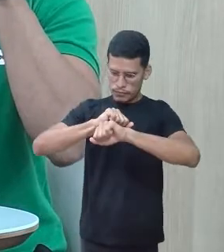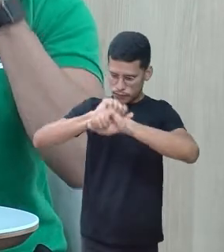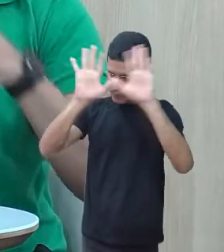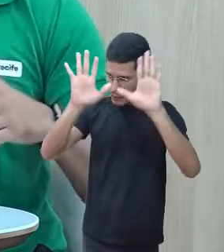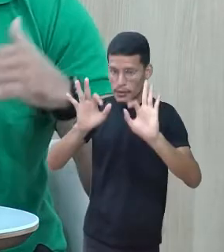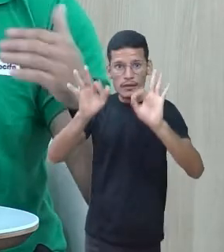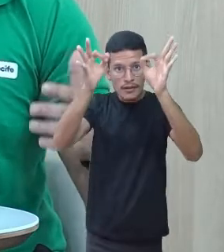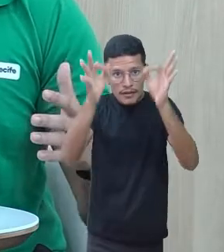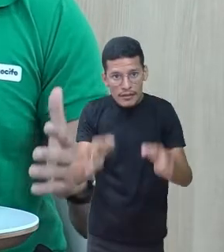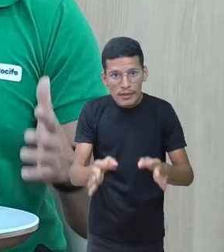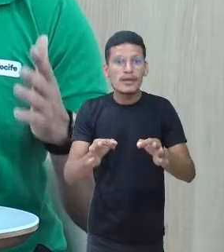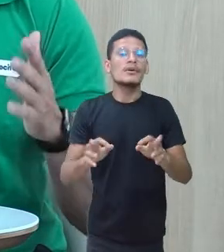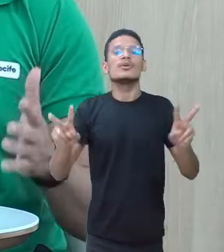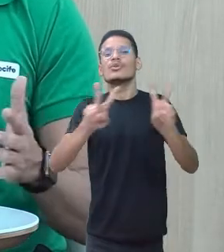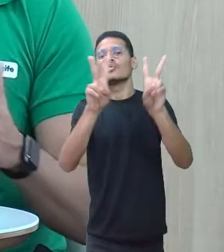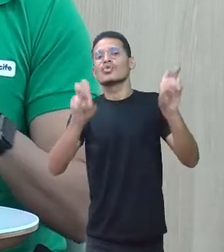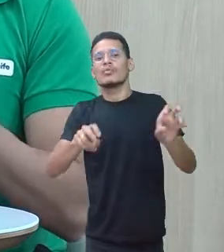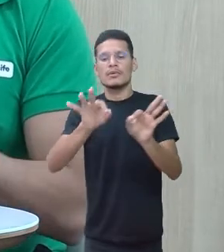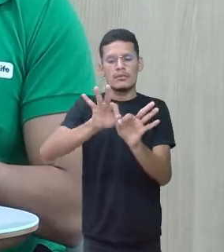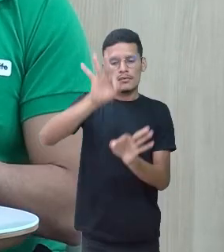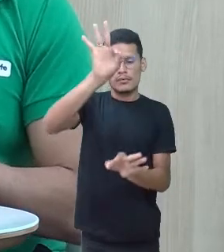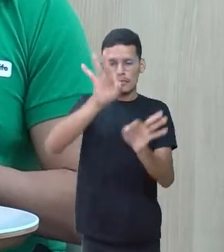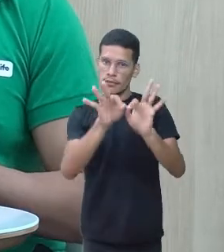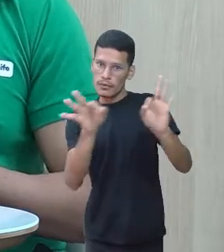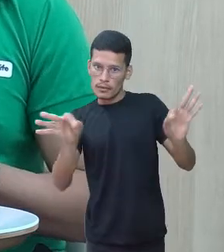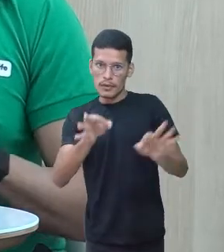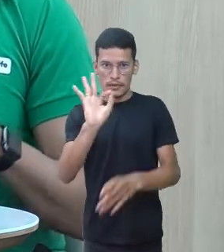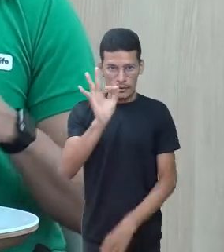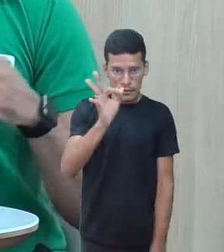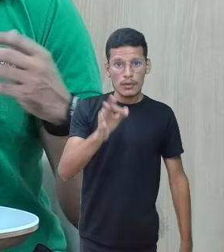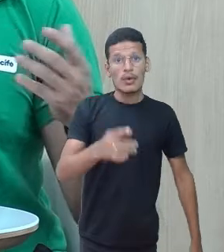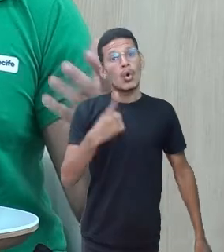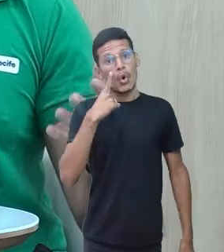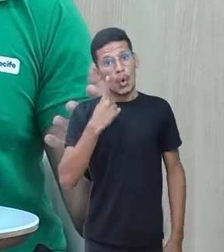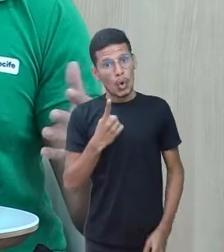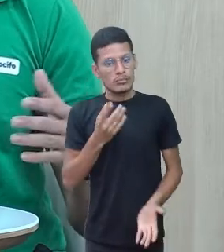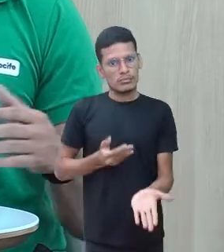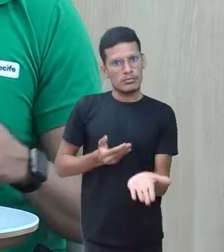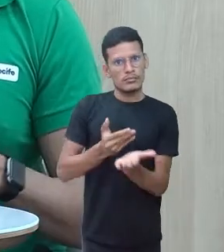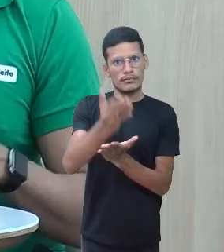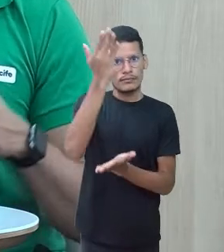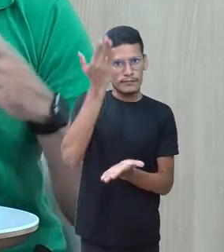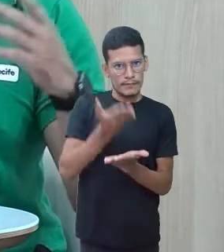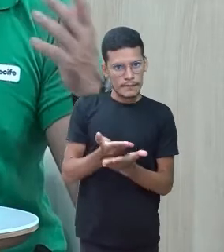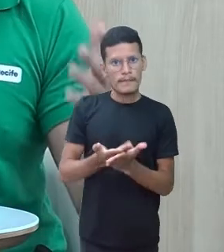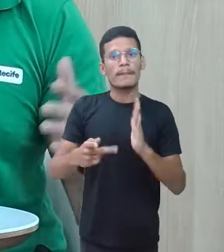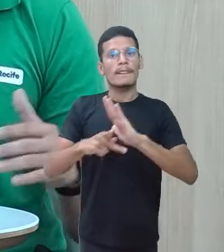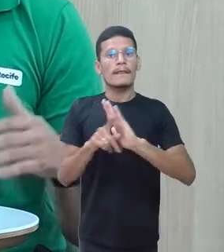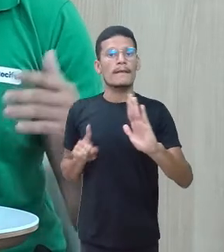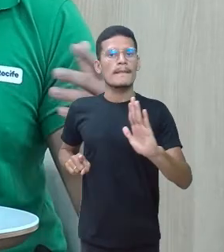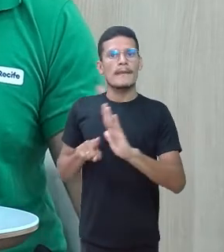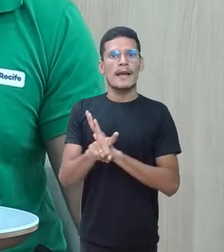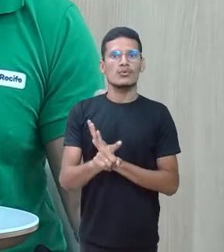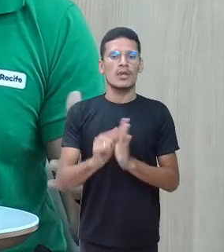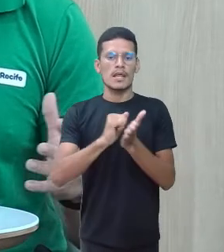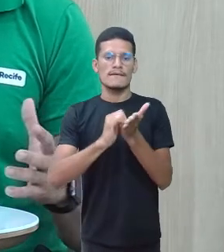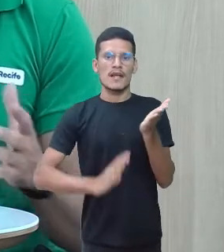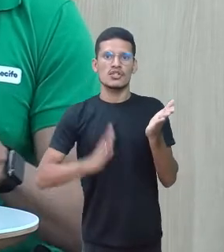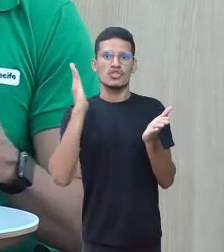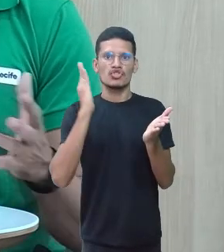tá? Essa questão aí da proporção, tá bom? Então, lá no começo, por exemplo, de uma questão, de um